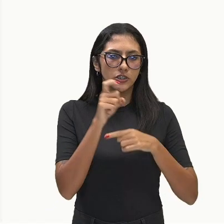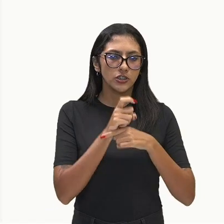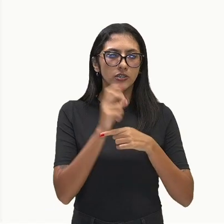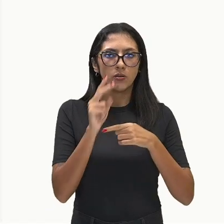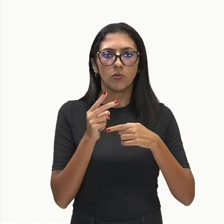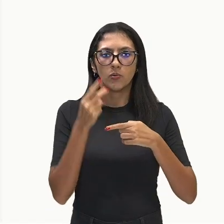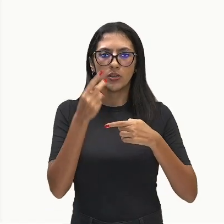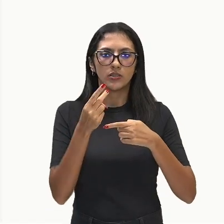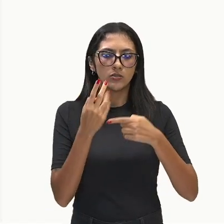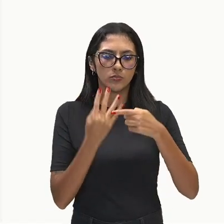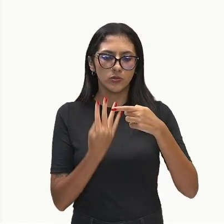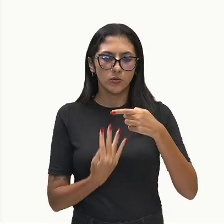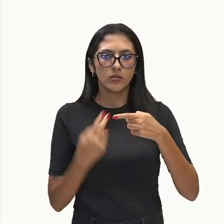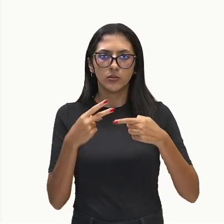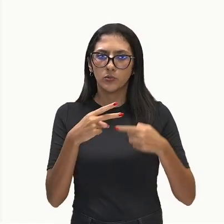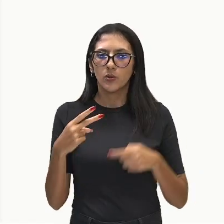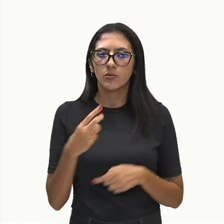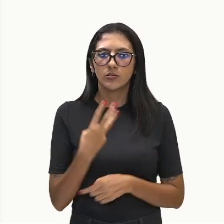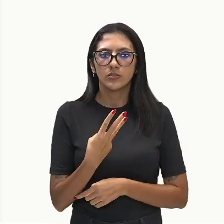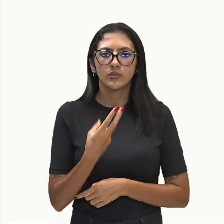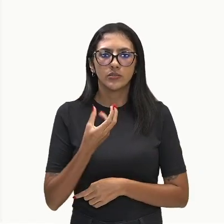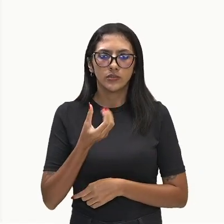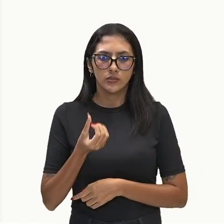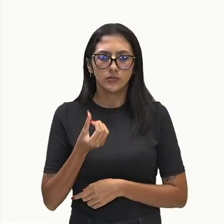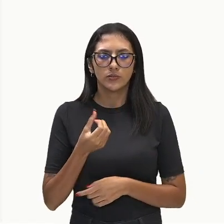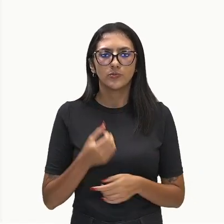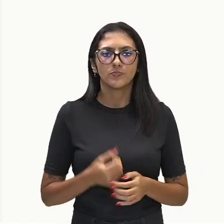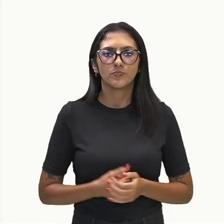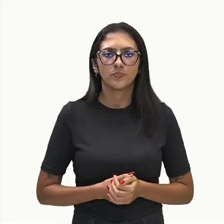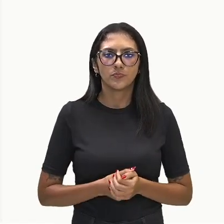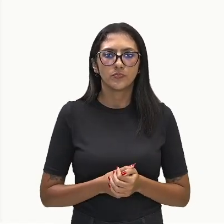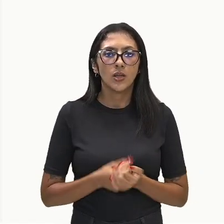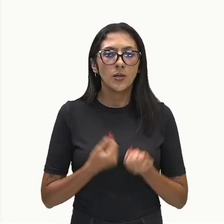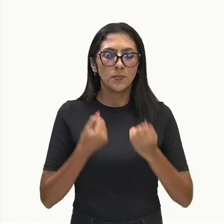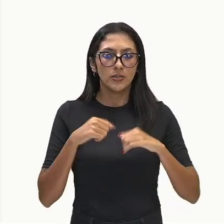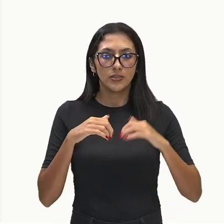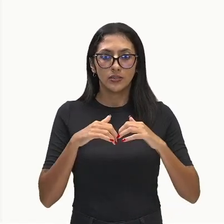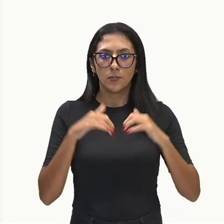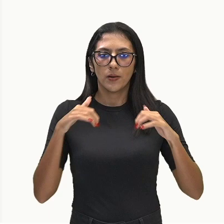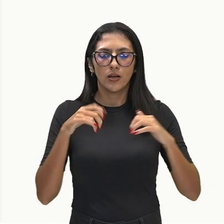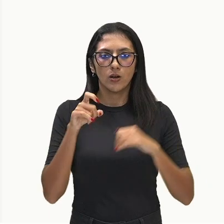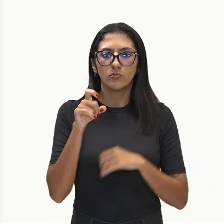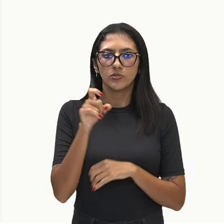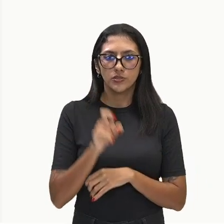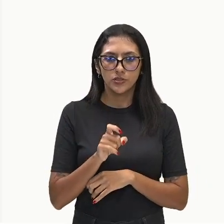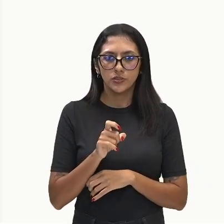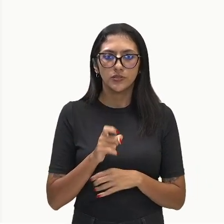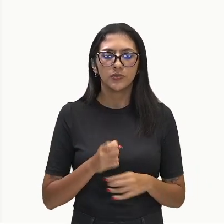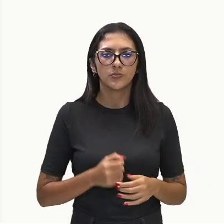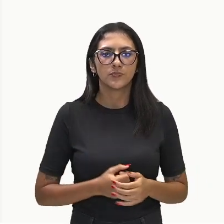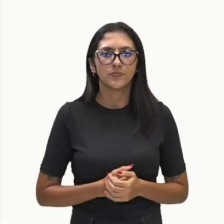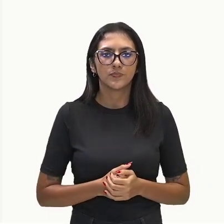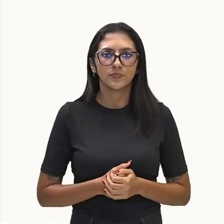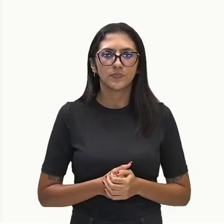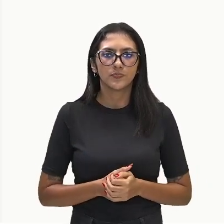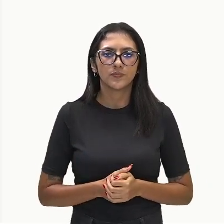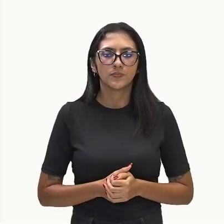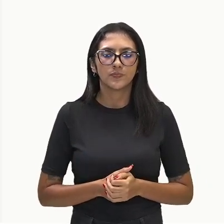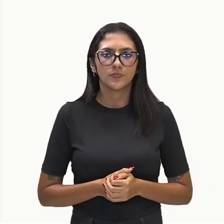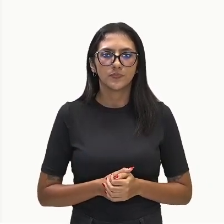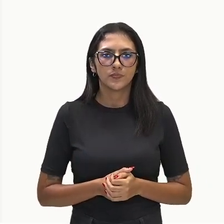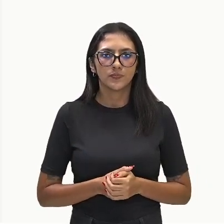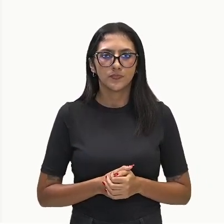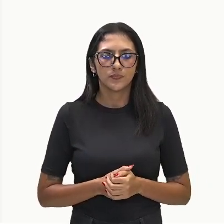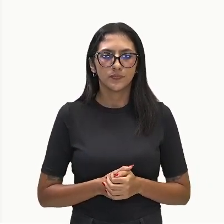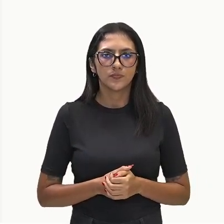sobre 4 igual a 36. Agora, a gente precisa isolar o x. Vamos passar o 4 multiplicando. Aí, nós